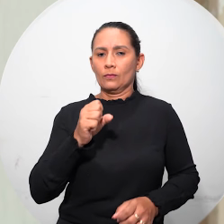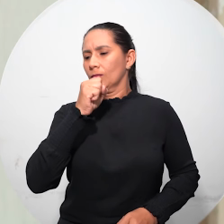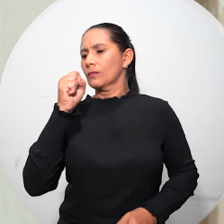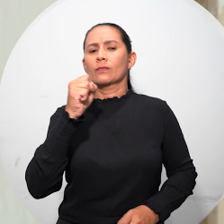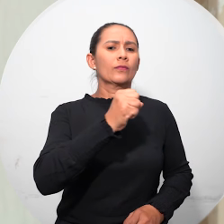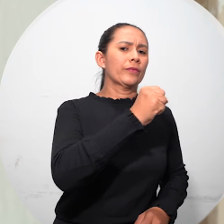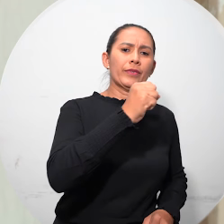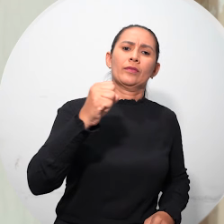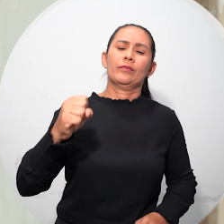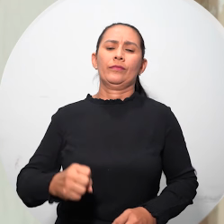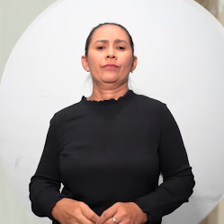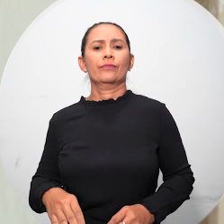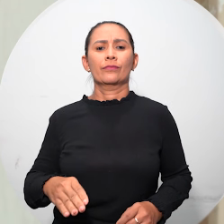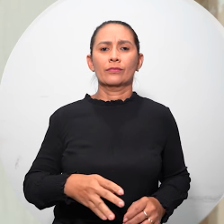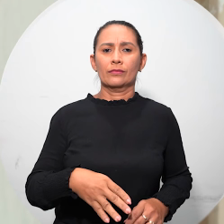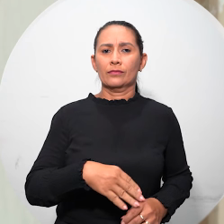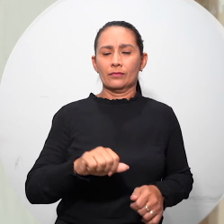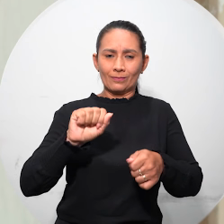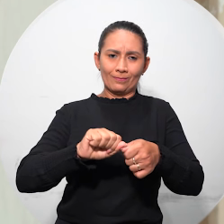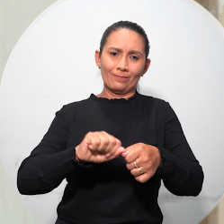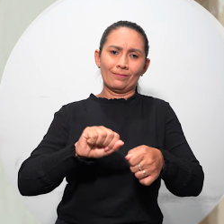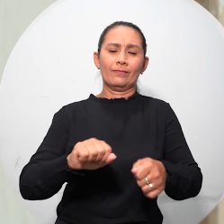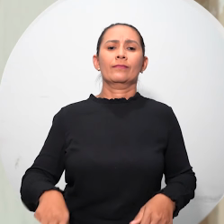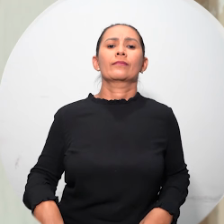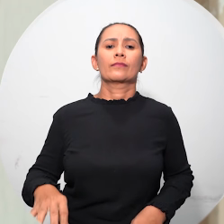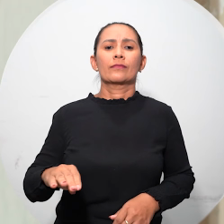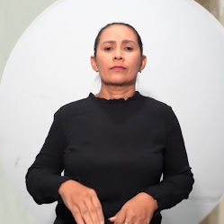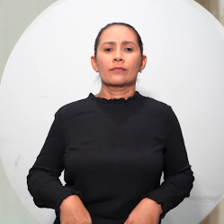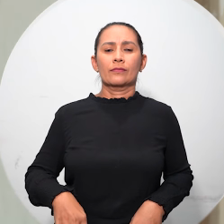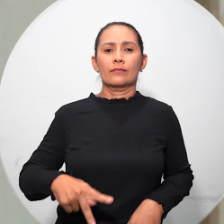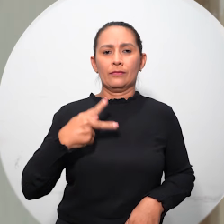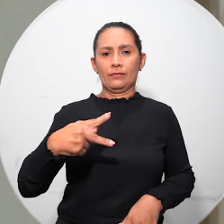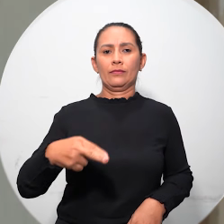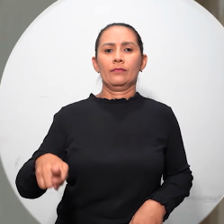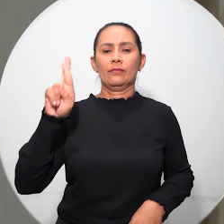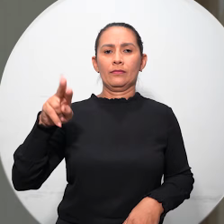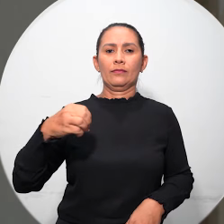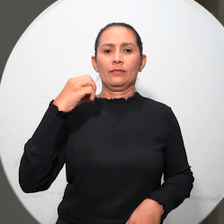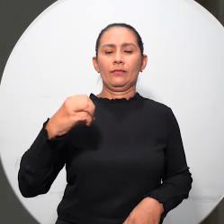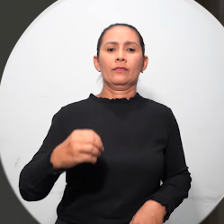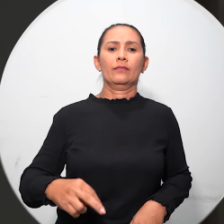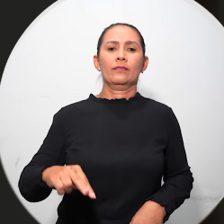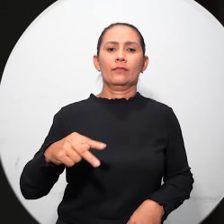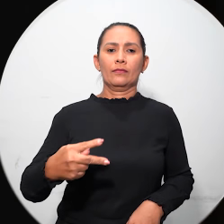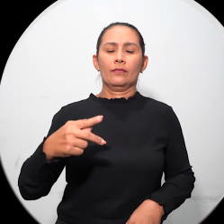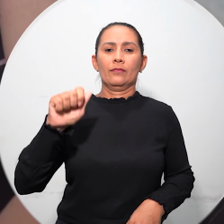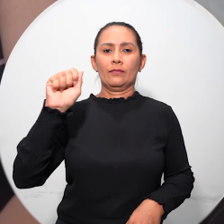que fazia a gente sorrir, era a maneira como Zé Pacamon anunciavam os